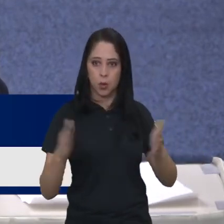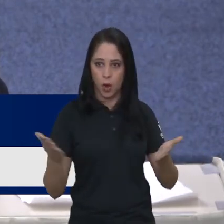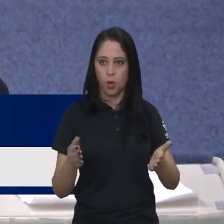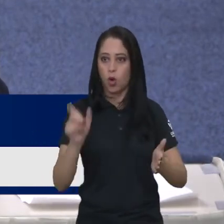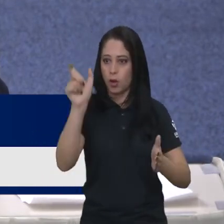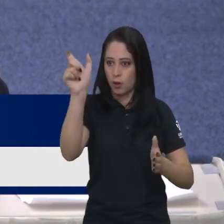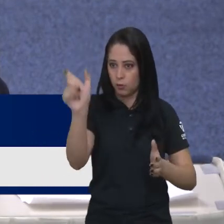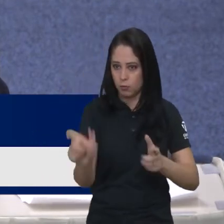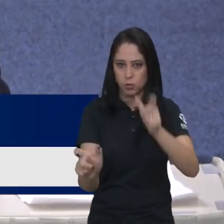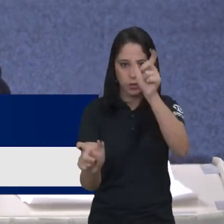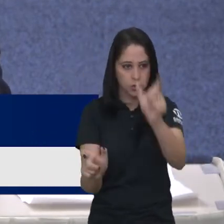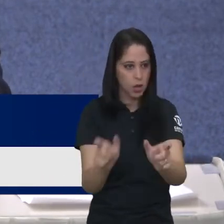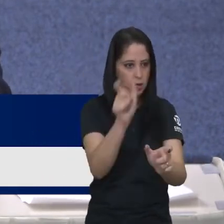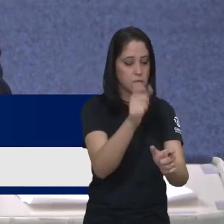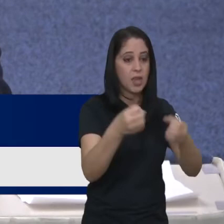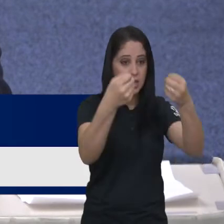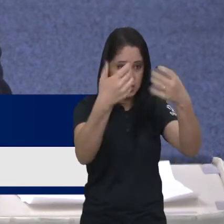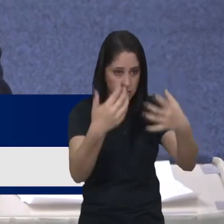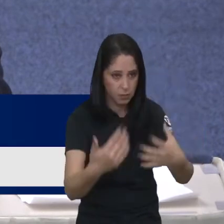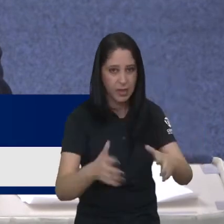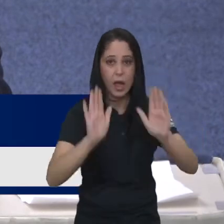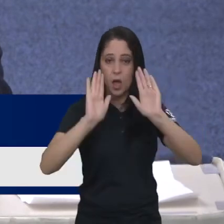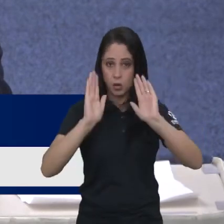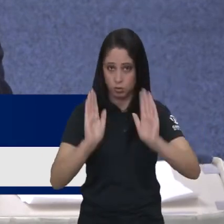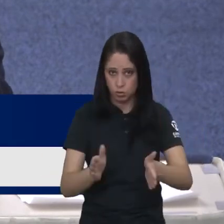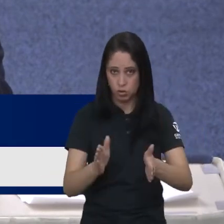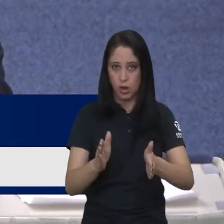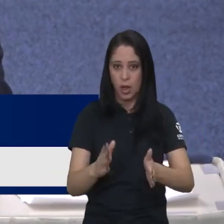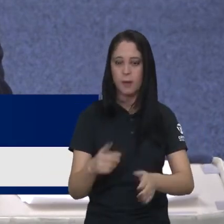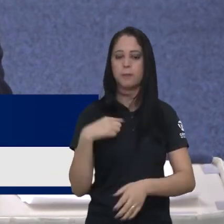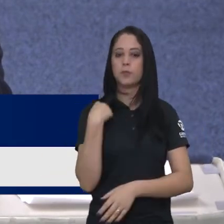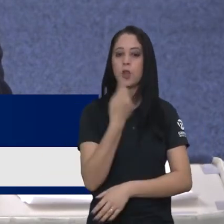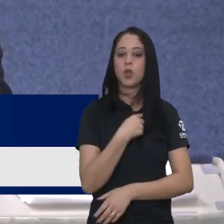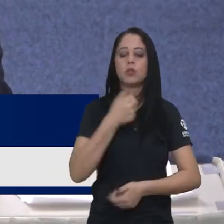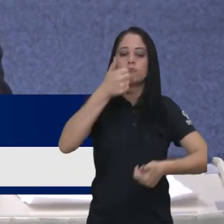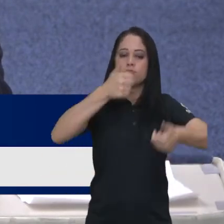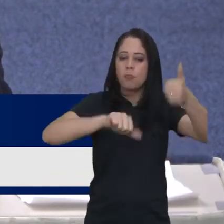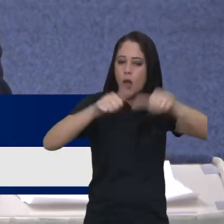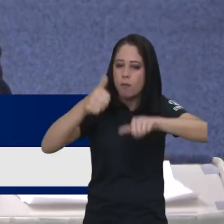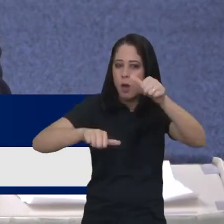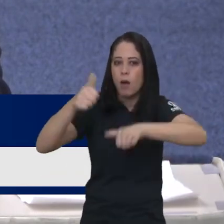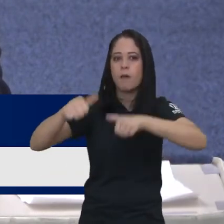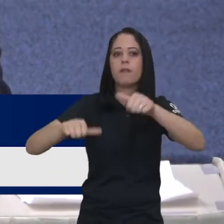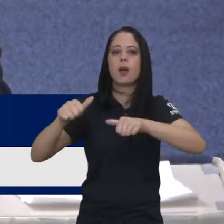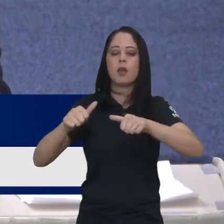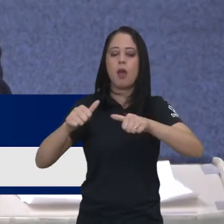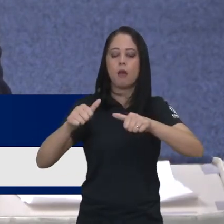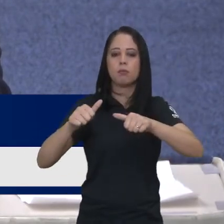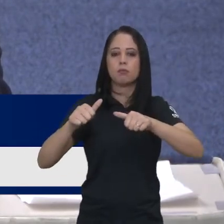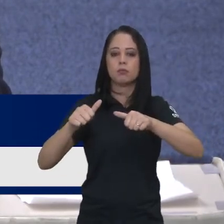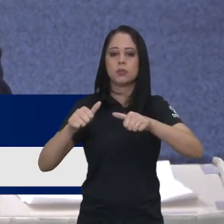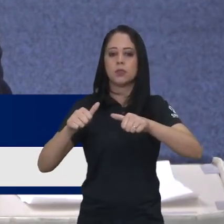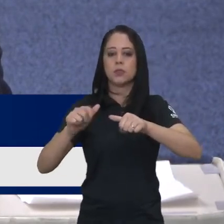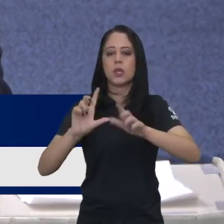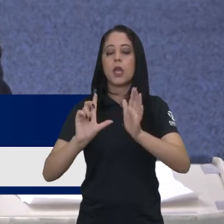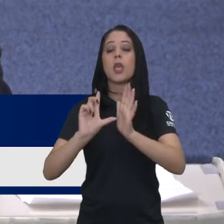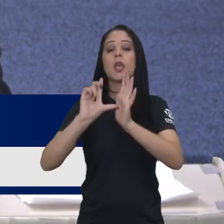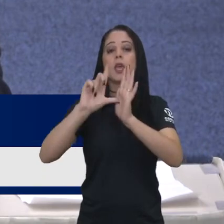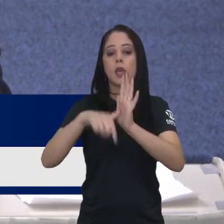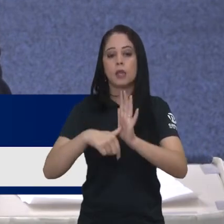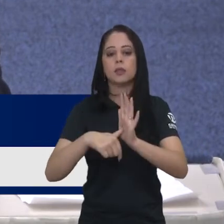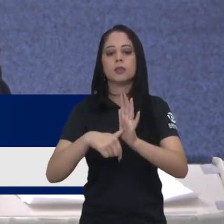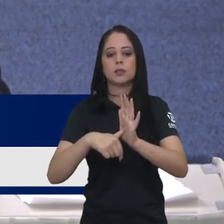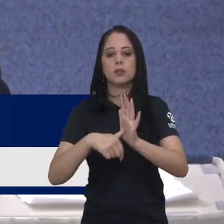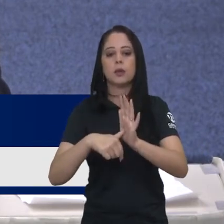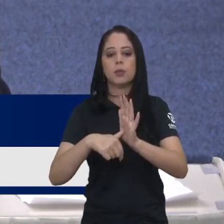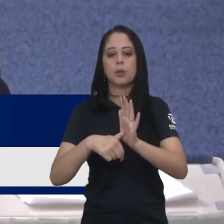todos esses casos individuais, ver o que está acontecendo, fazer o diagnóstico da nossa cidade para que aí